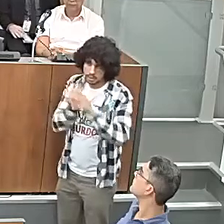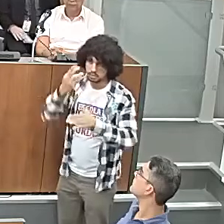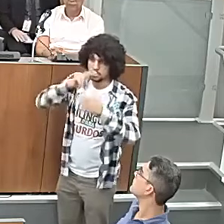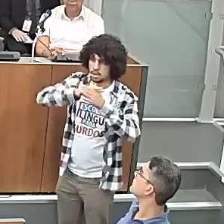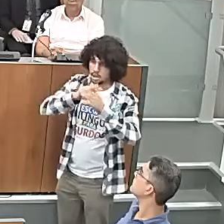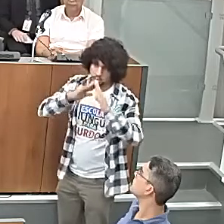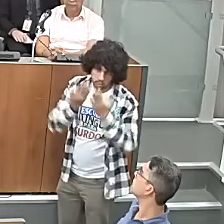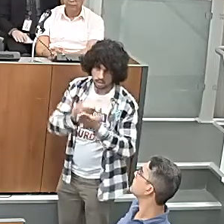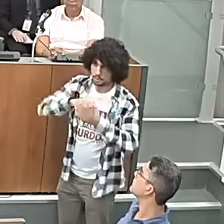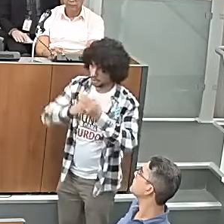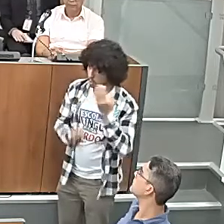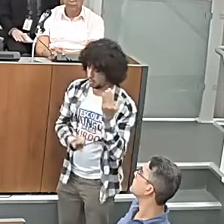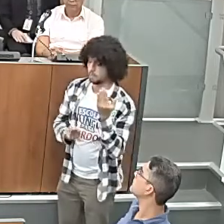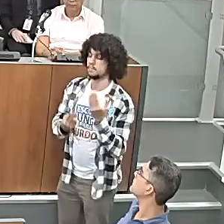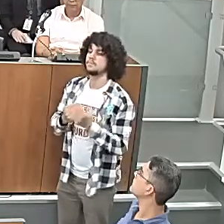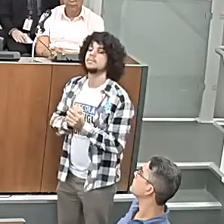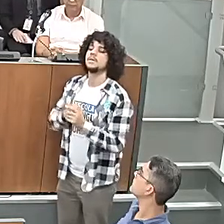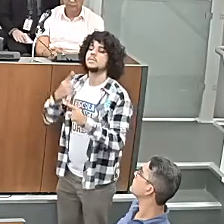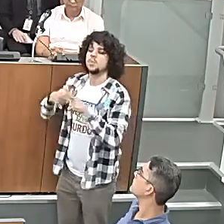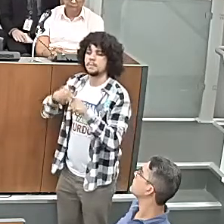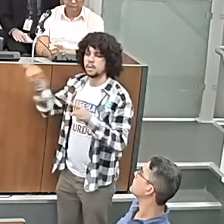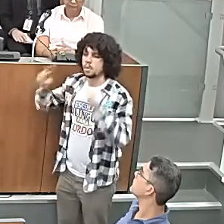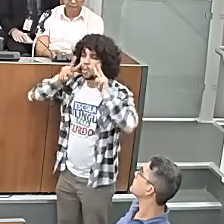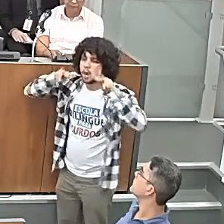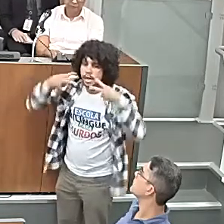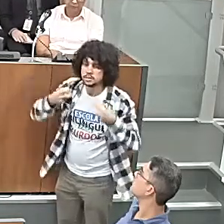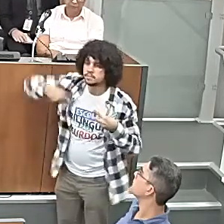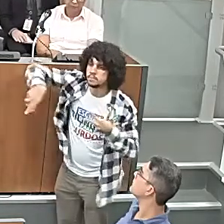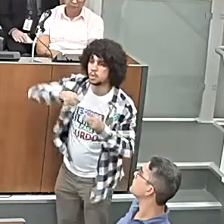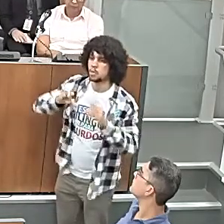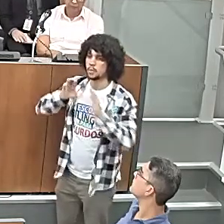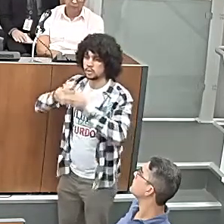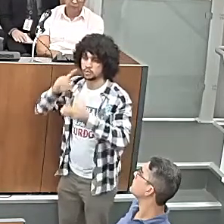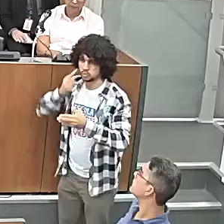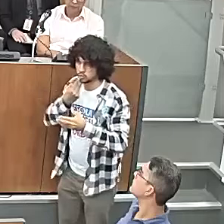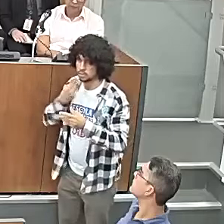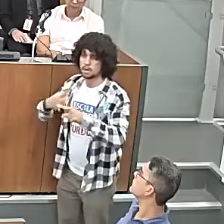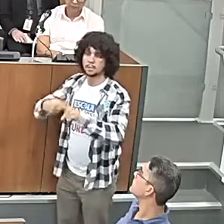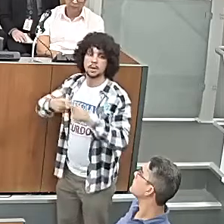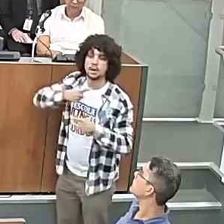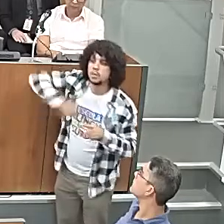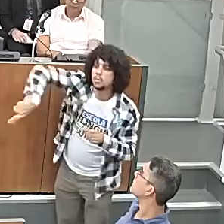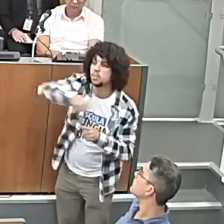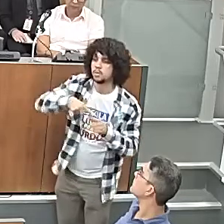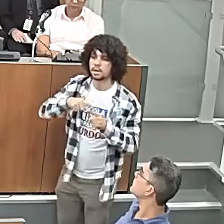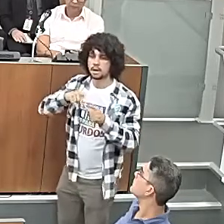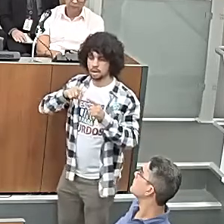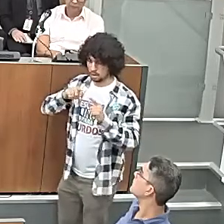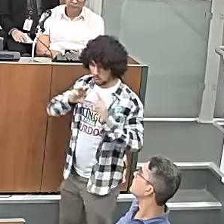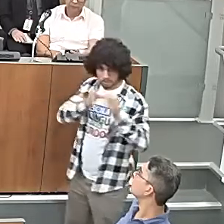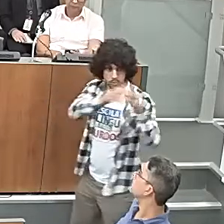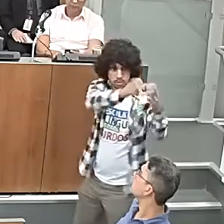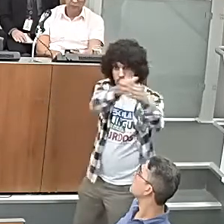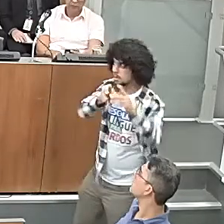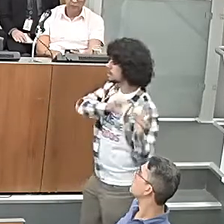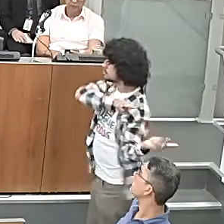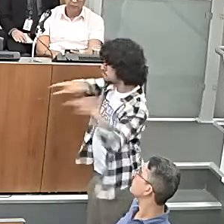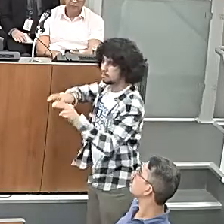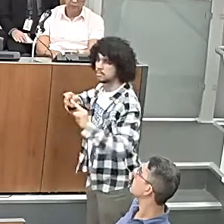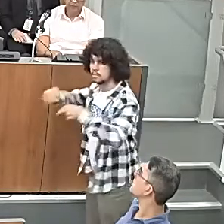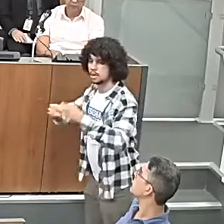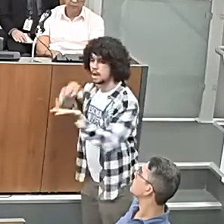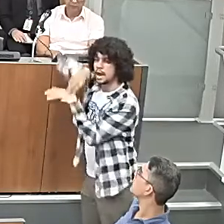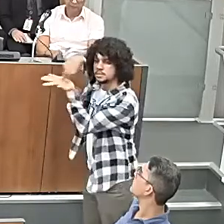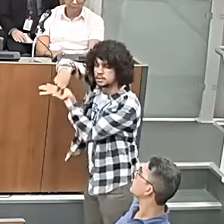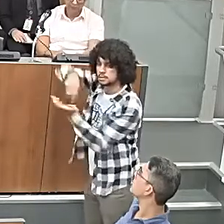Considero importante esse apoio, deputado, para a criação de escolas bilíngues, porque a importância de se reconhecer a comunidade